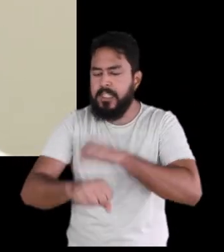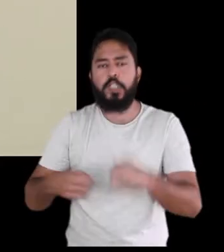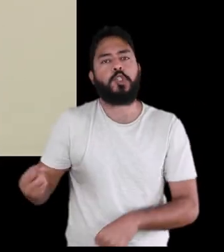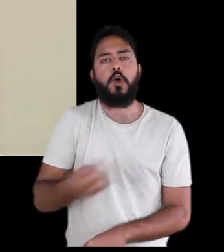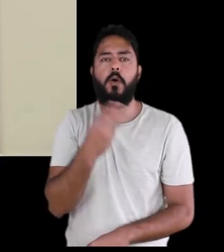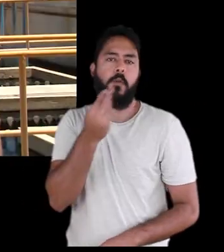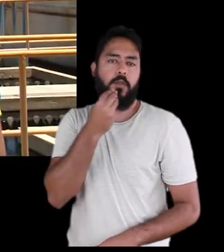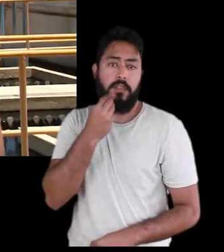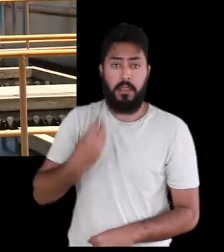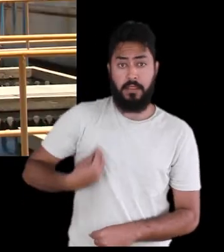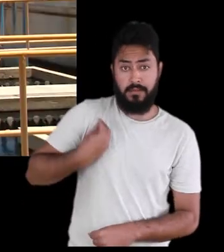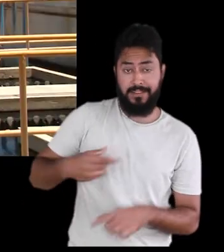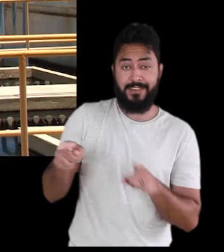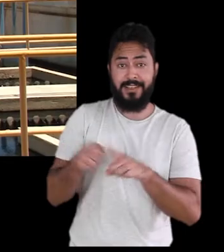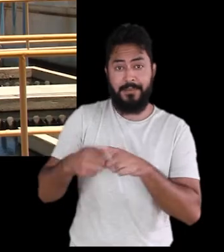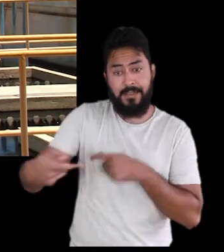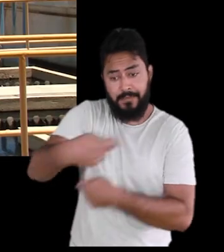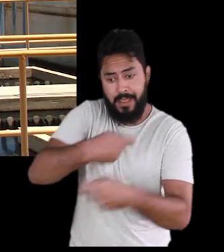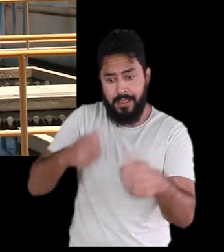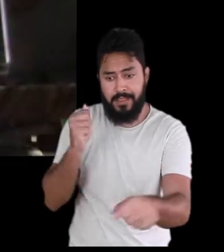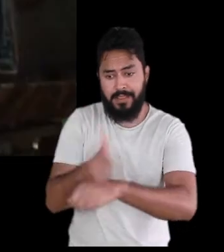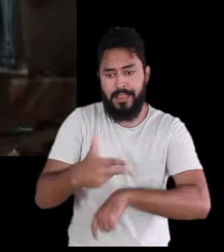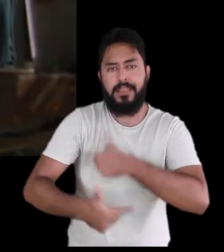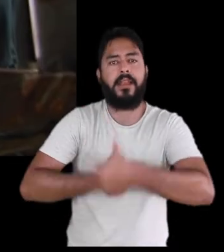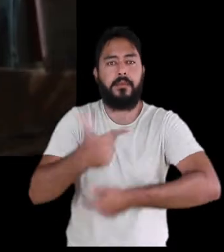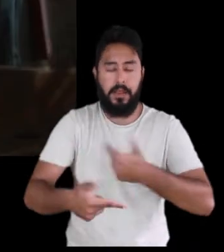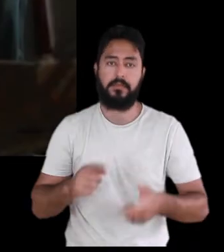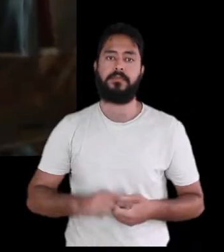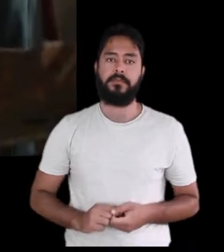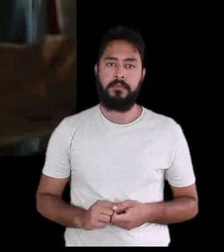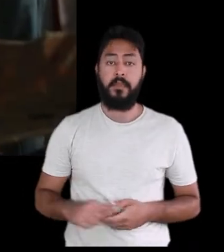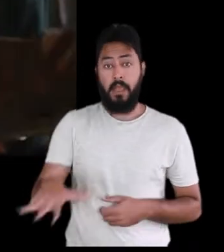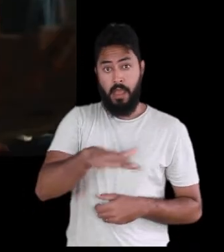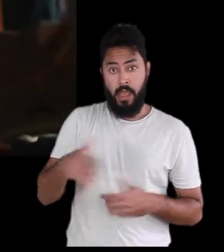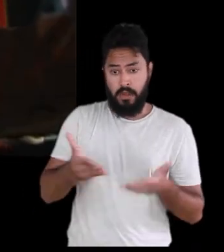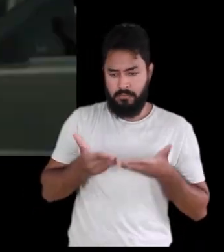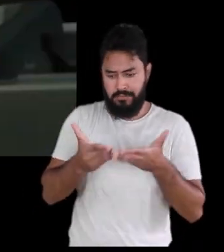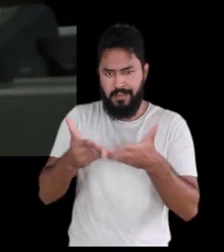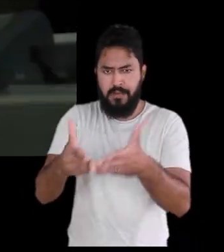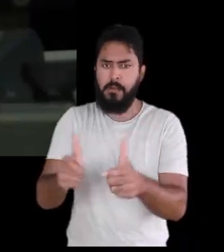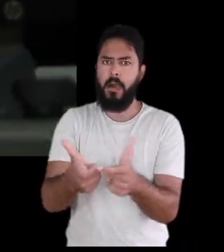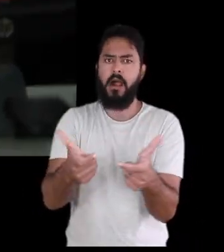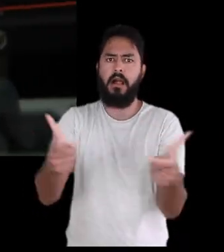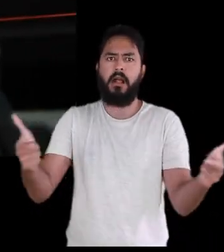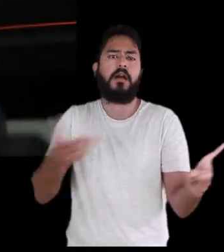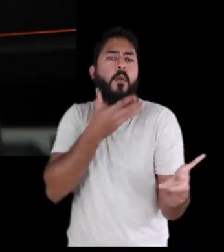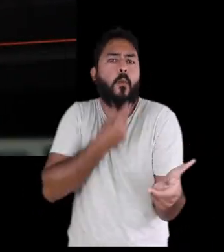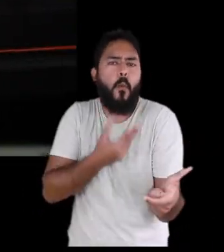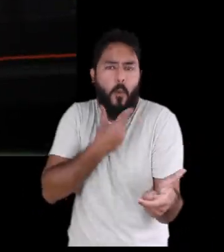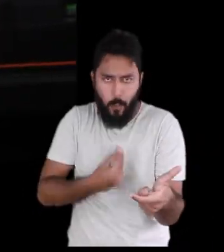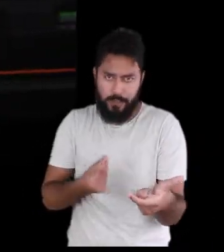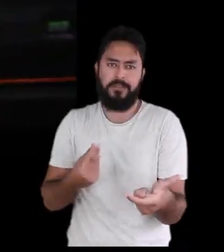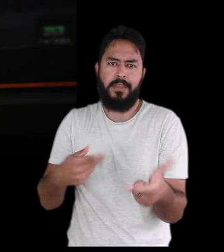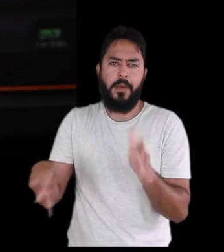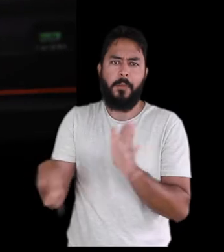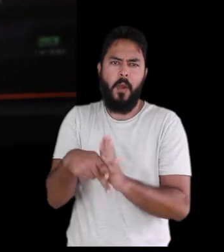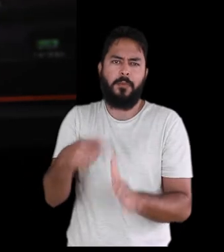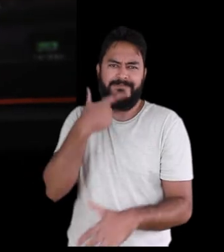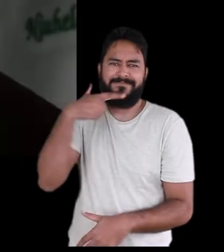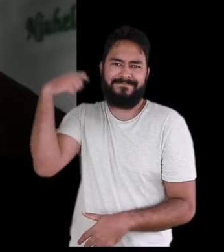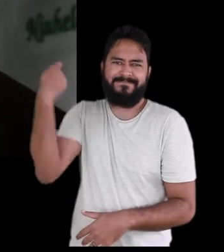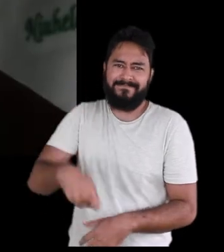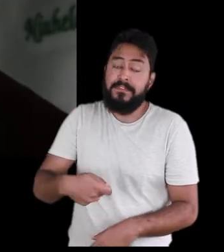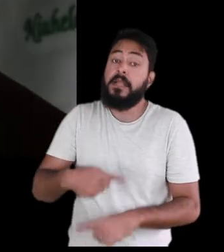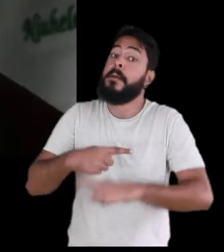oportunidades, tanto de vida quanto de mercado de trabalho. A área naval é uma área bem voltada para homens, assim, um mercado bem